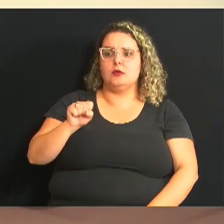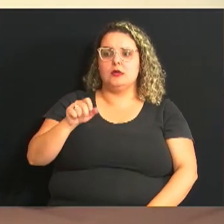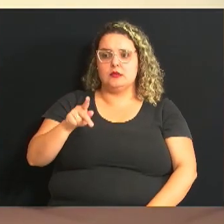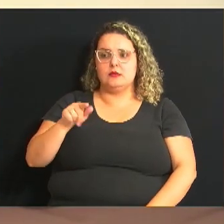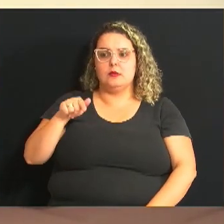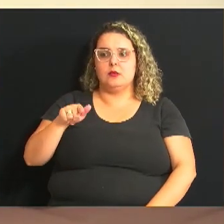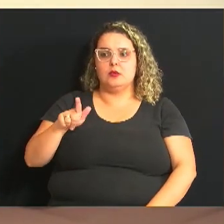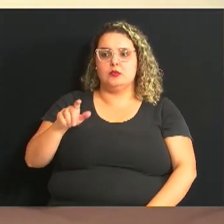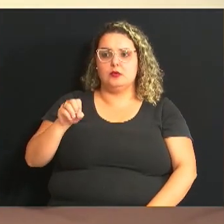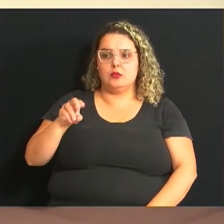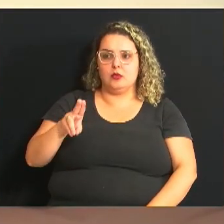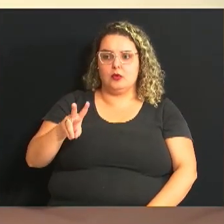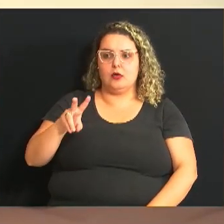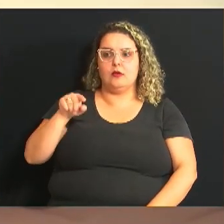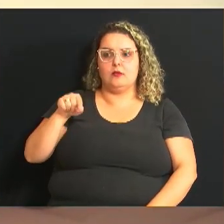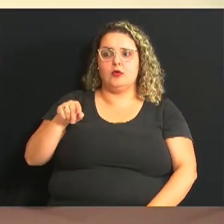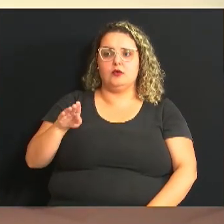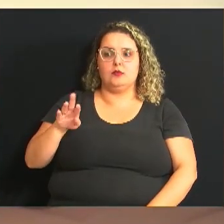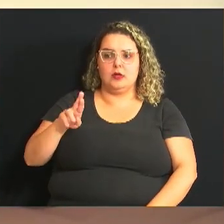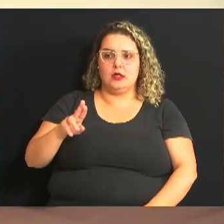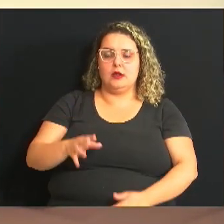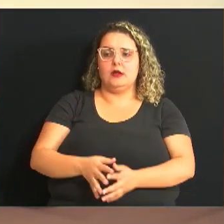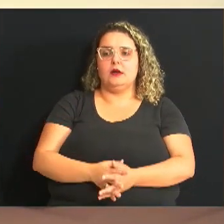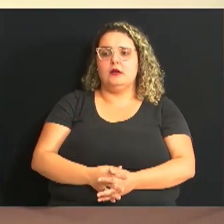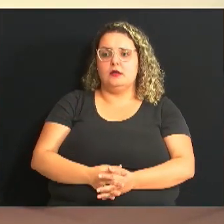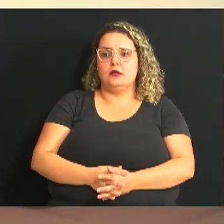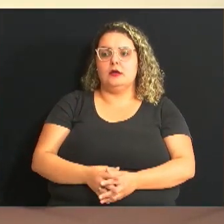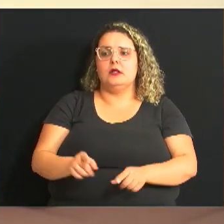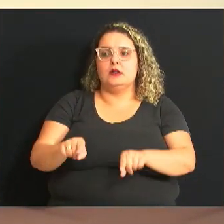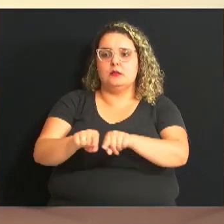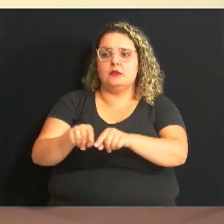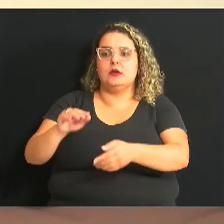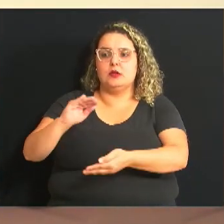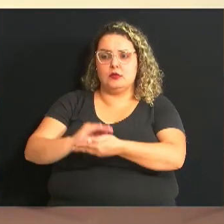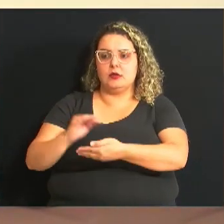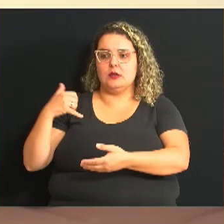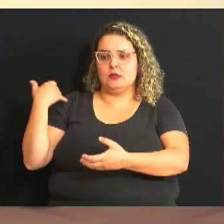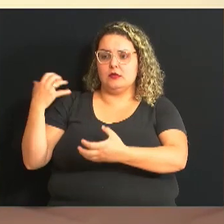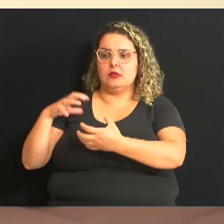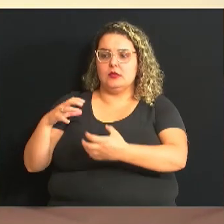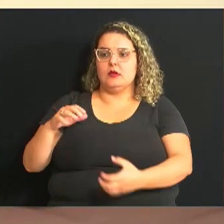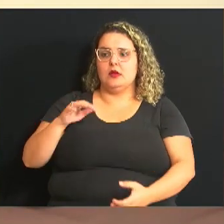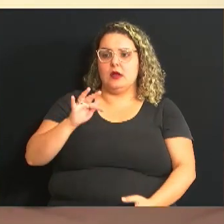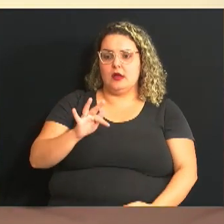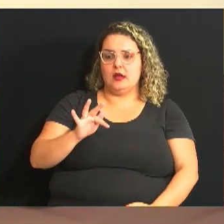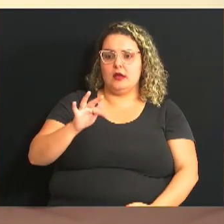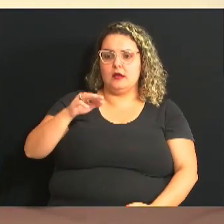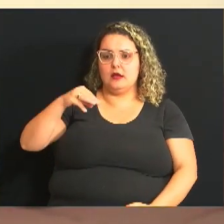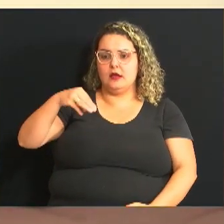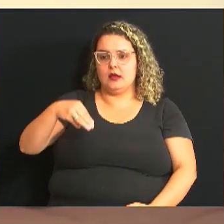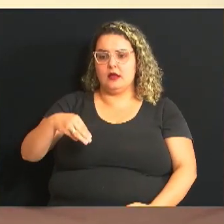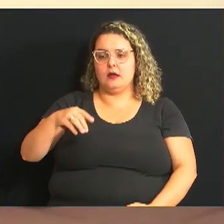fmdca.campinas.sp.gov.br, também está aberta aqui a do Fundo Municipal da Pessoa Idosa de Campinas,